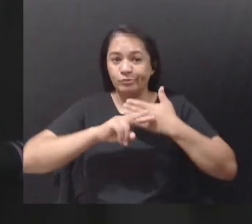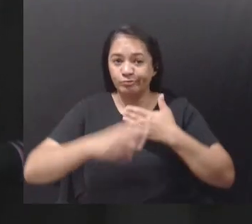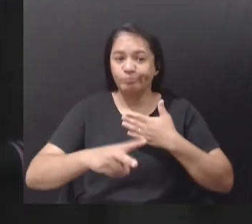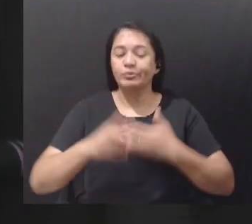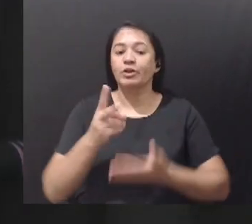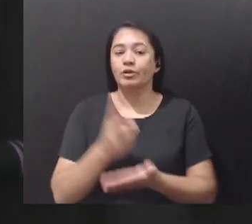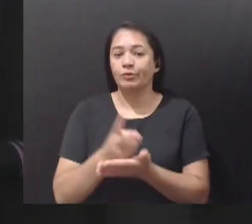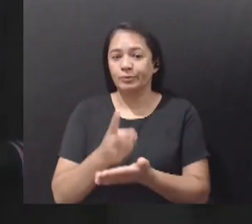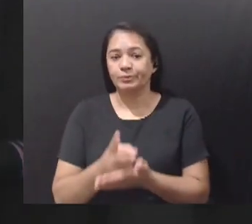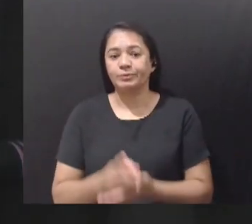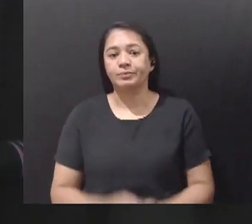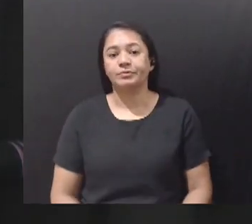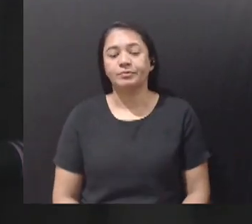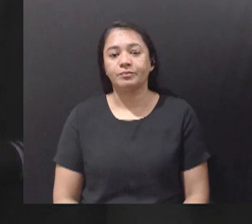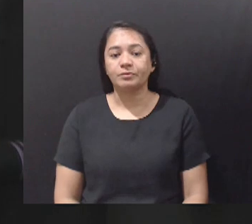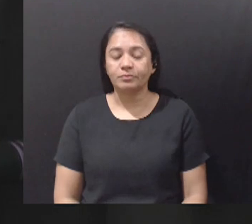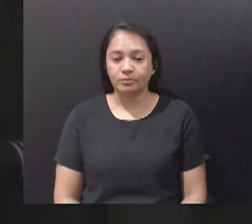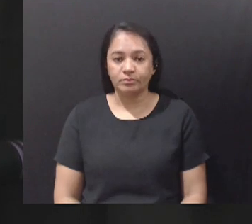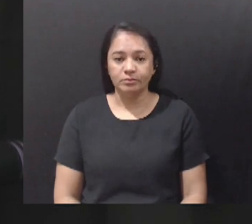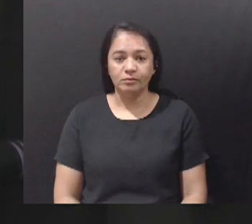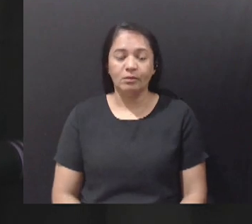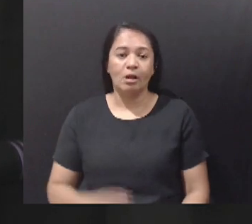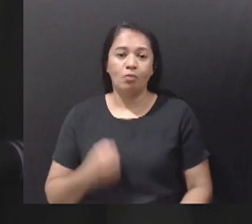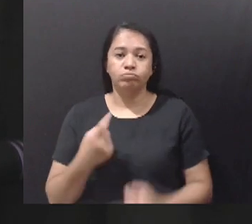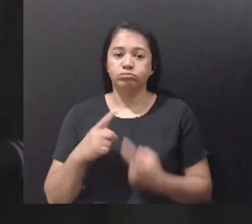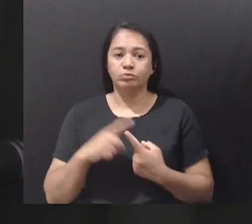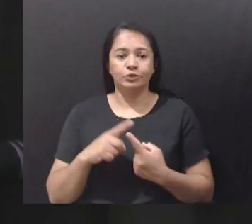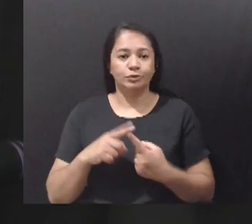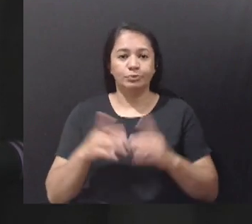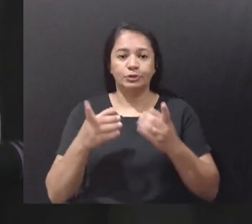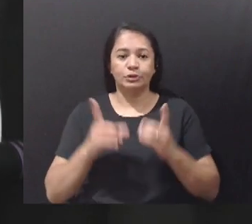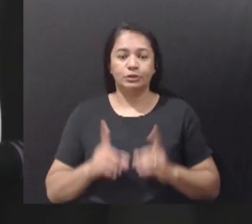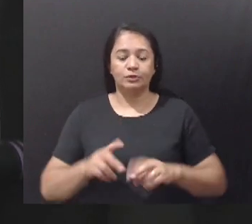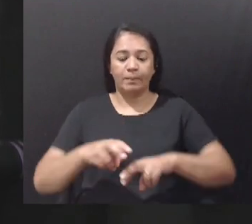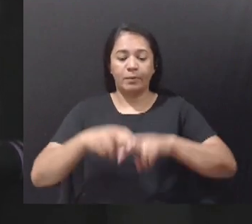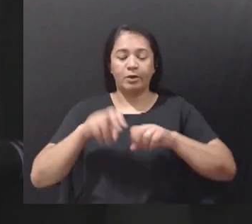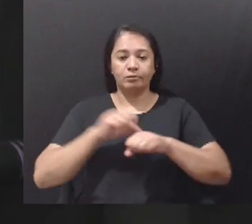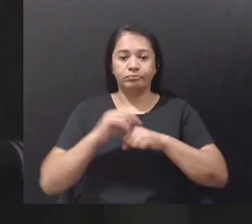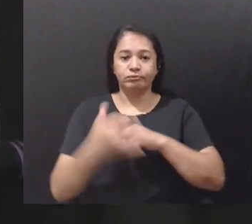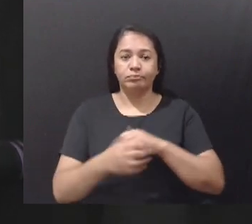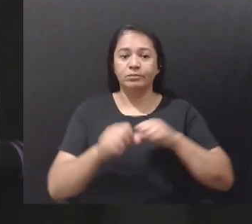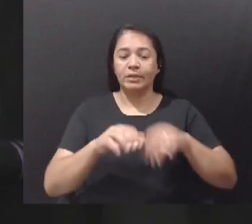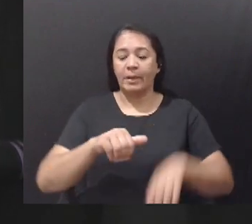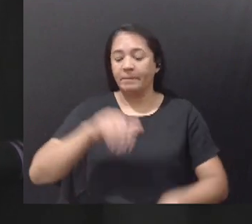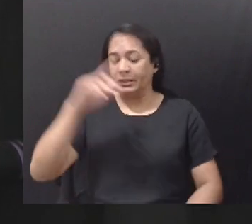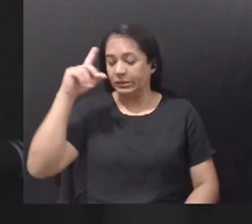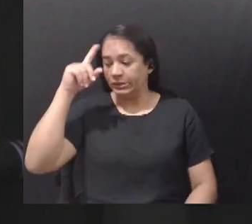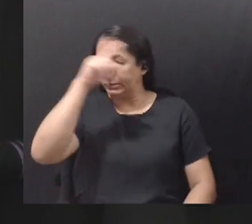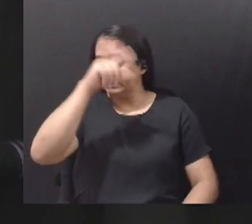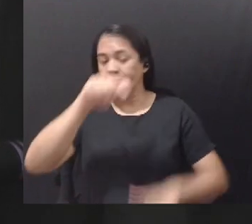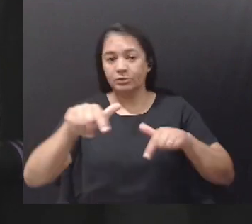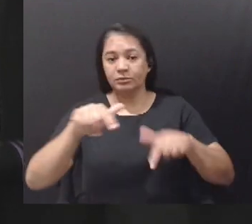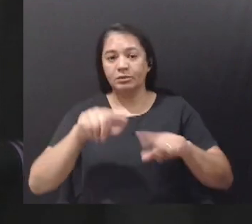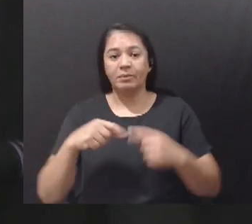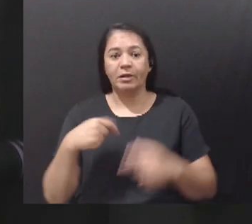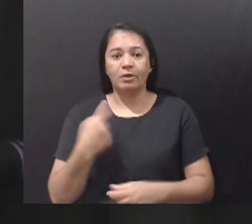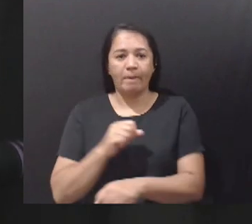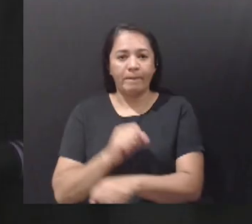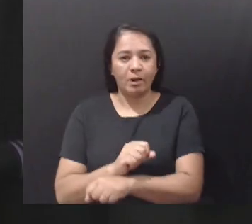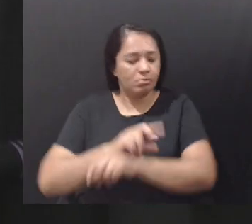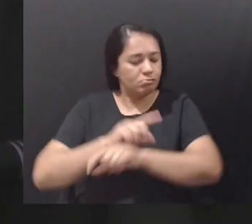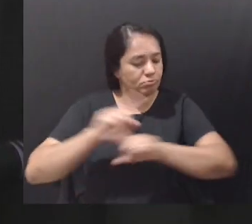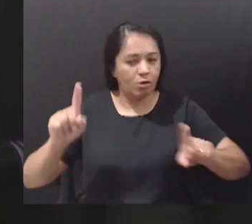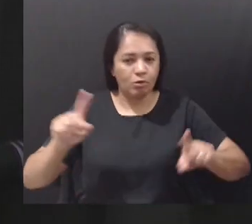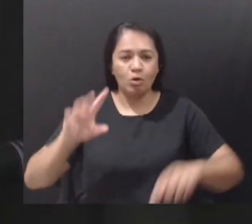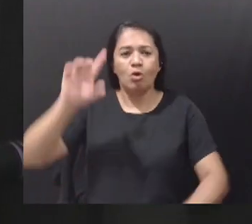com deficiência, algum tipo de deficiência por causa da Covid. E aí foi mais difícil o trabalho, mas nós não paramos nada. Todos os dias da